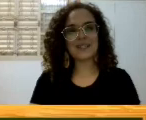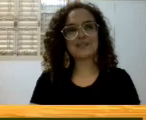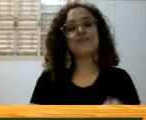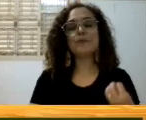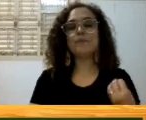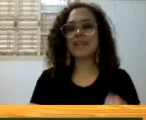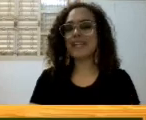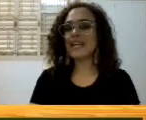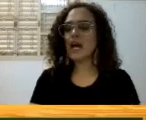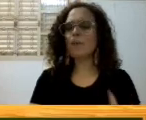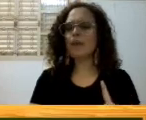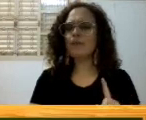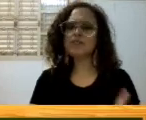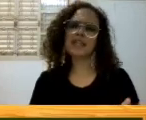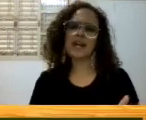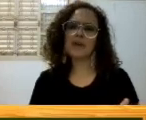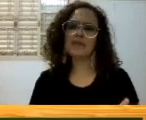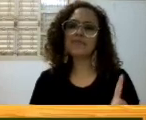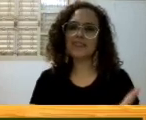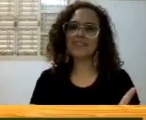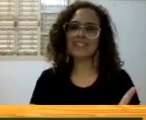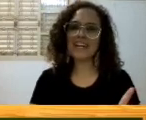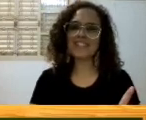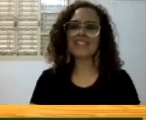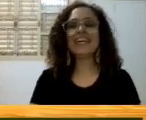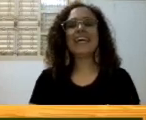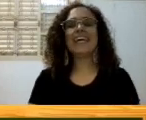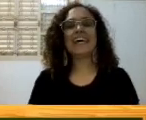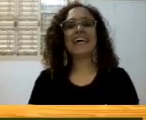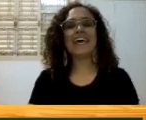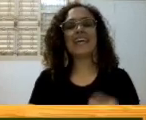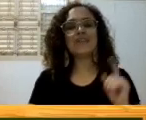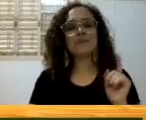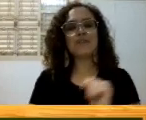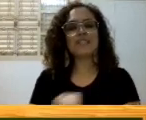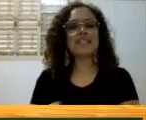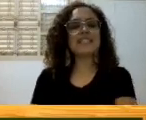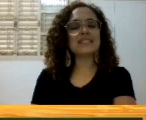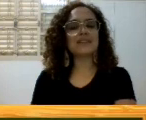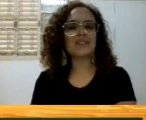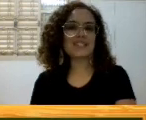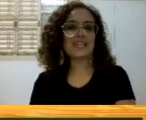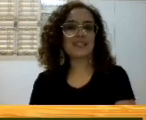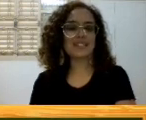dessa aula. Foi bem legal, bem musical, não é verdade? E eu espero